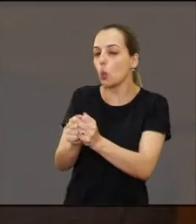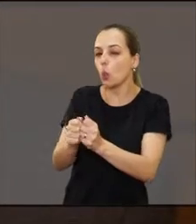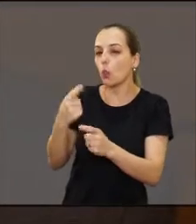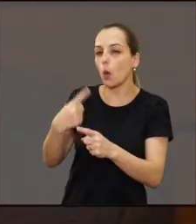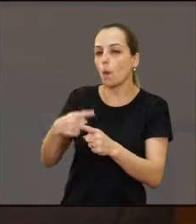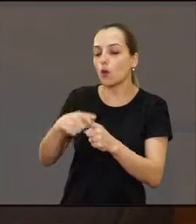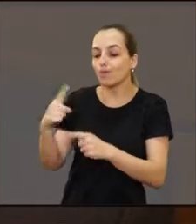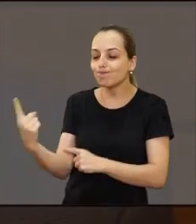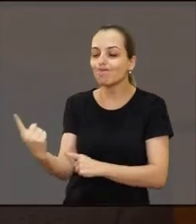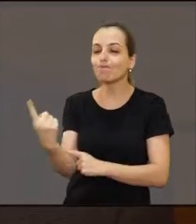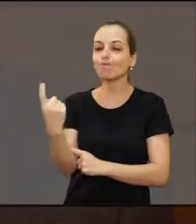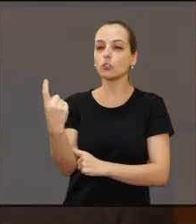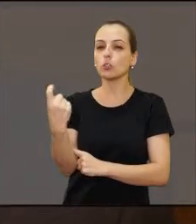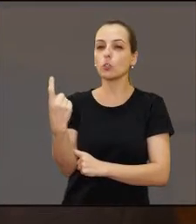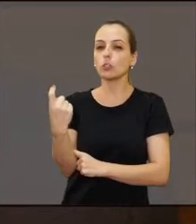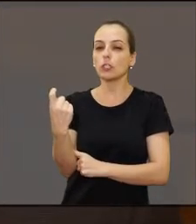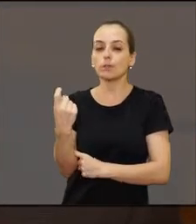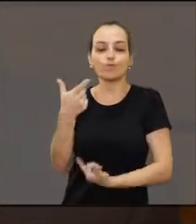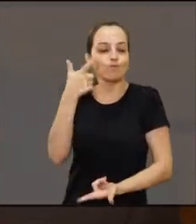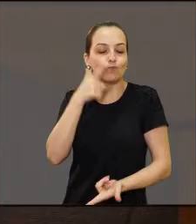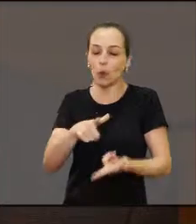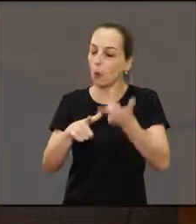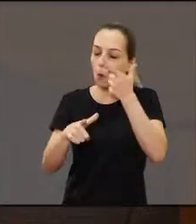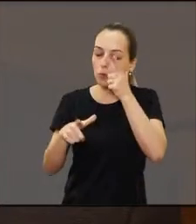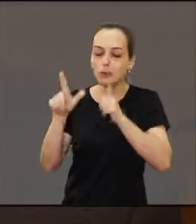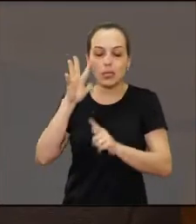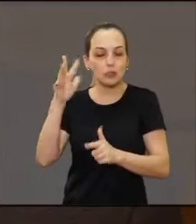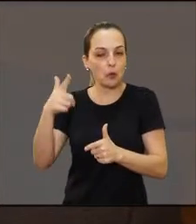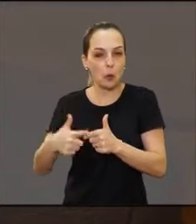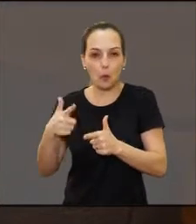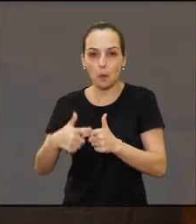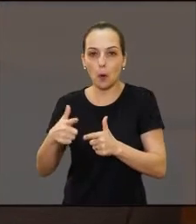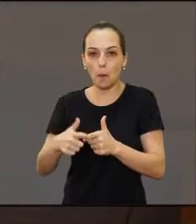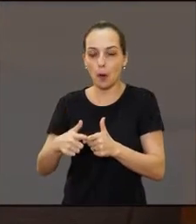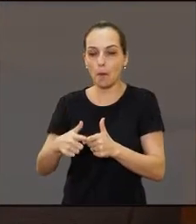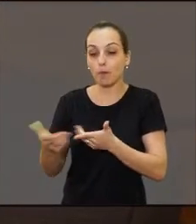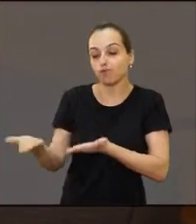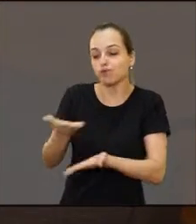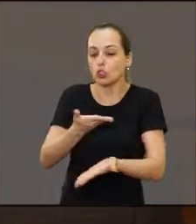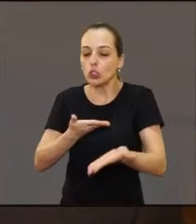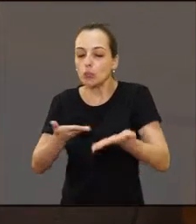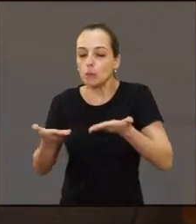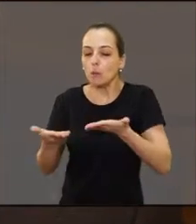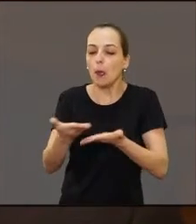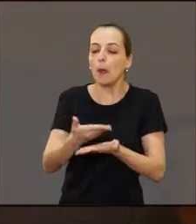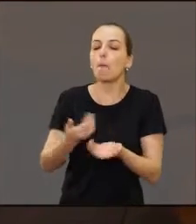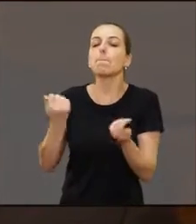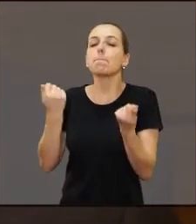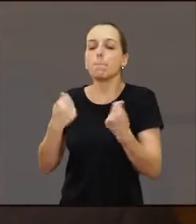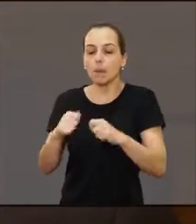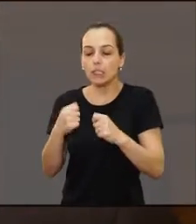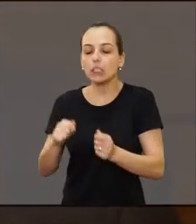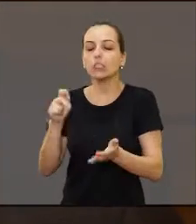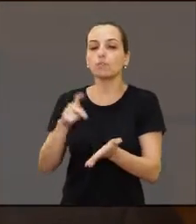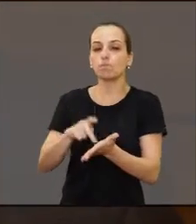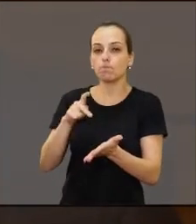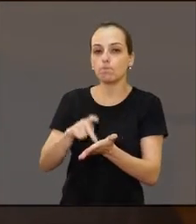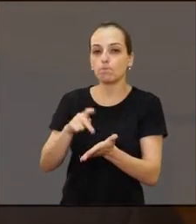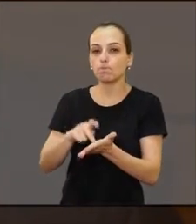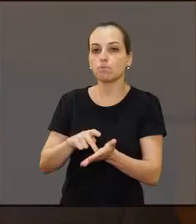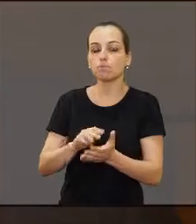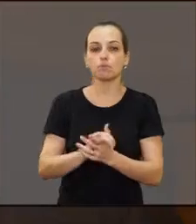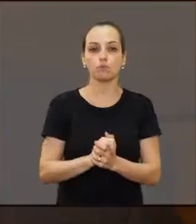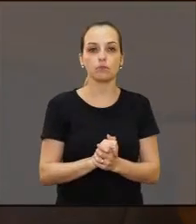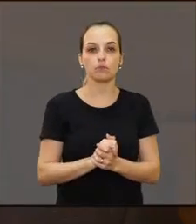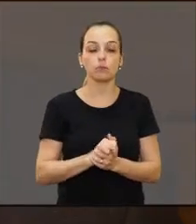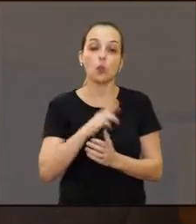compartilhada. Porque ninguém, na sua solidão, está dando conta do recado. Ou a gente coopera, ou todos vão pagar um